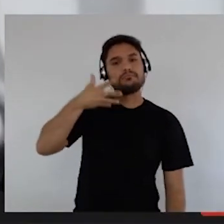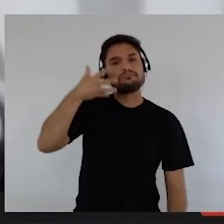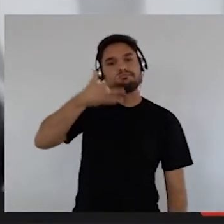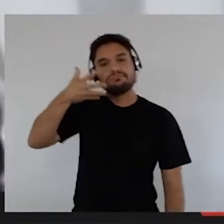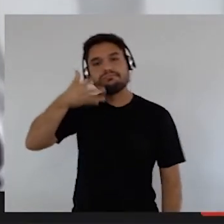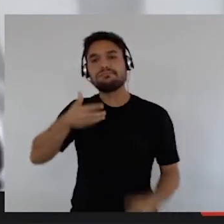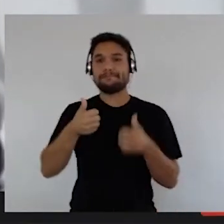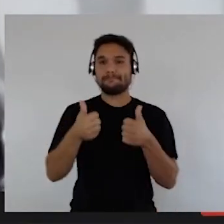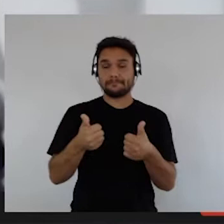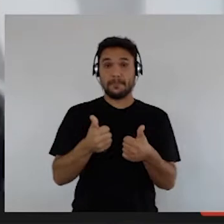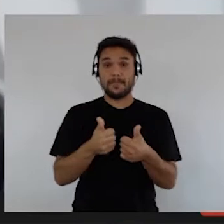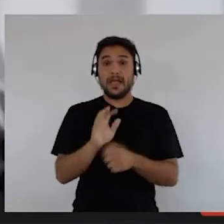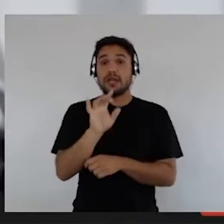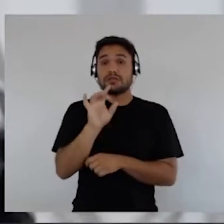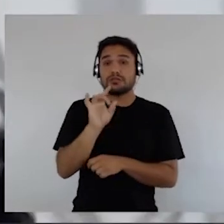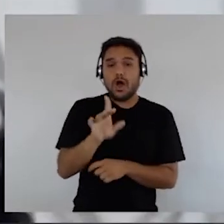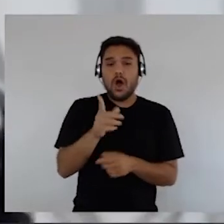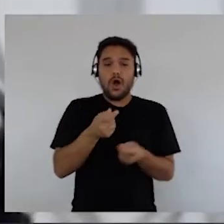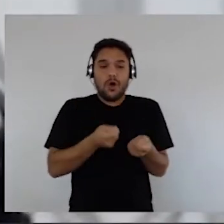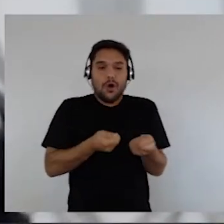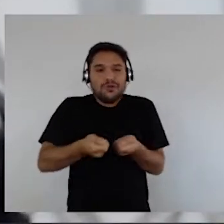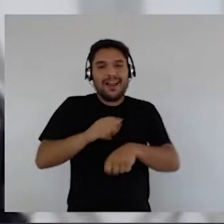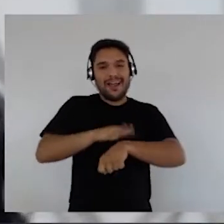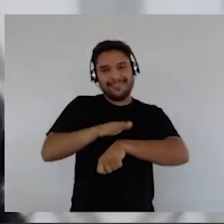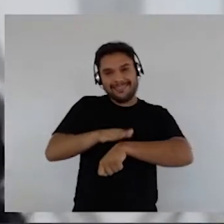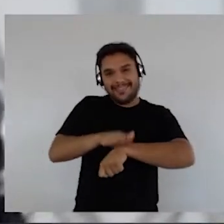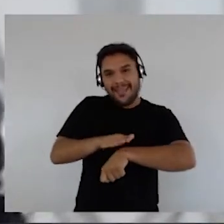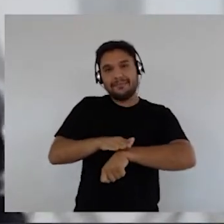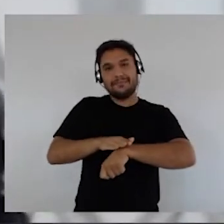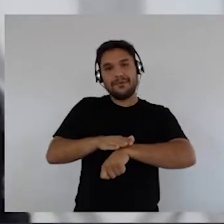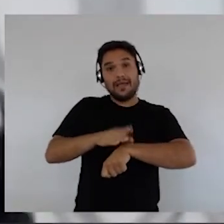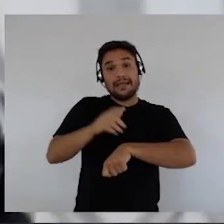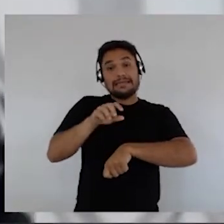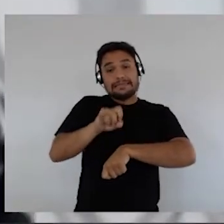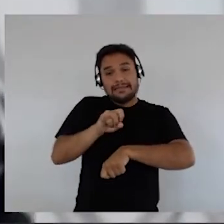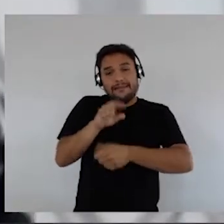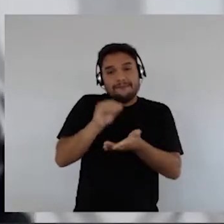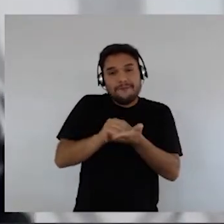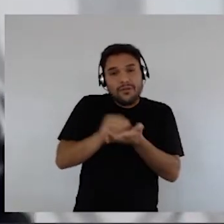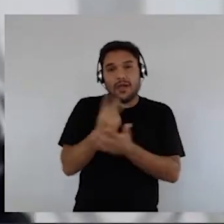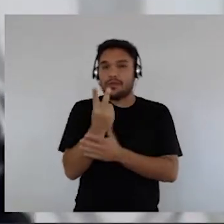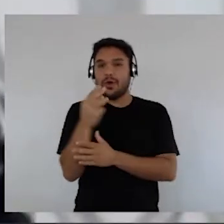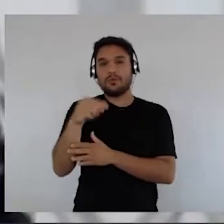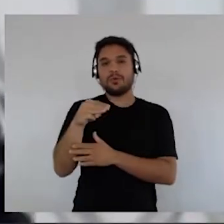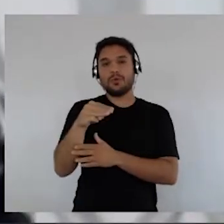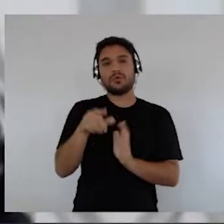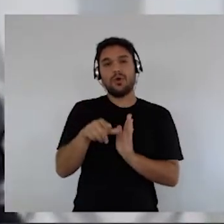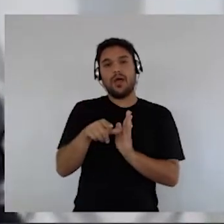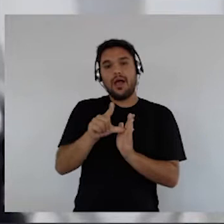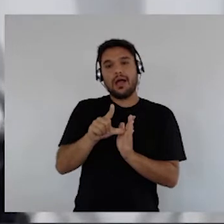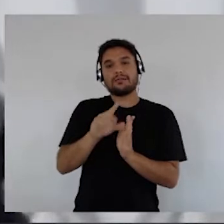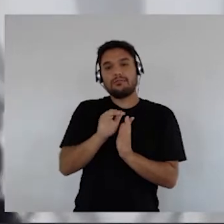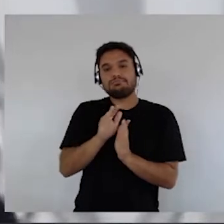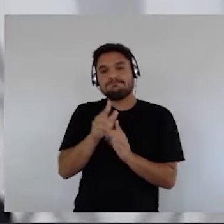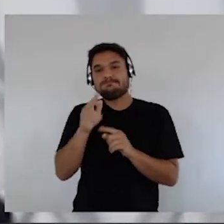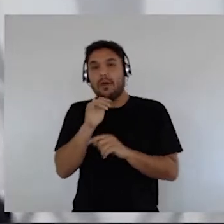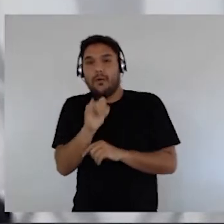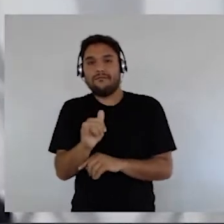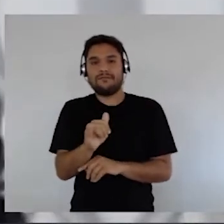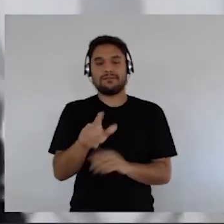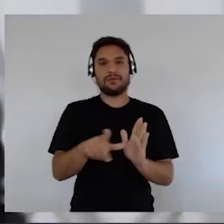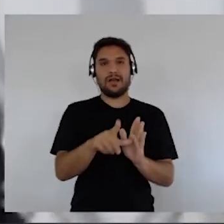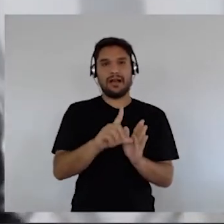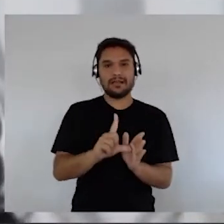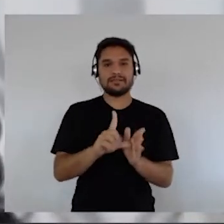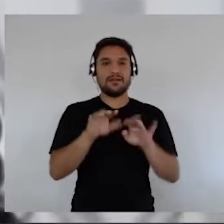explanação. E apenas para controlar o tempo dos senhores, quando tiver faltando 2 minutos, eu vou fazer uma breve interrupção